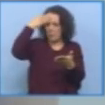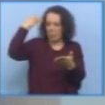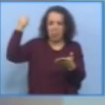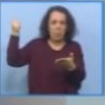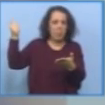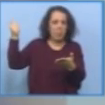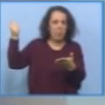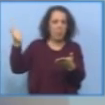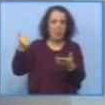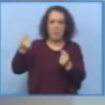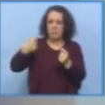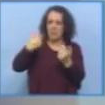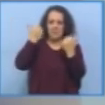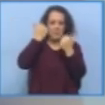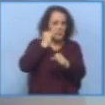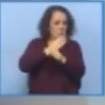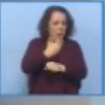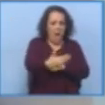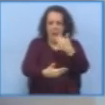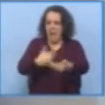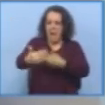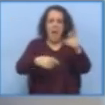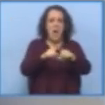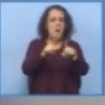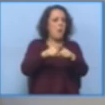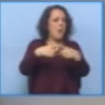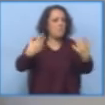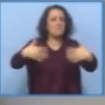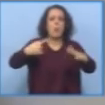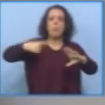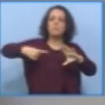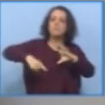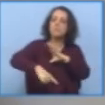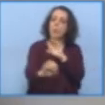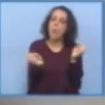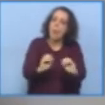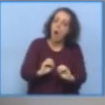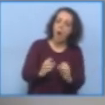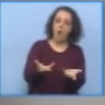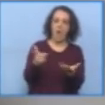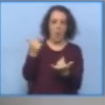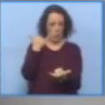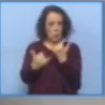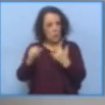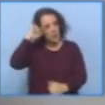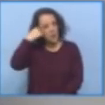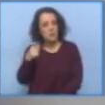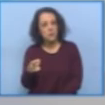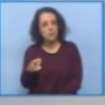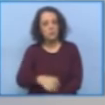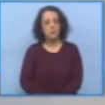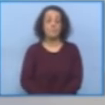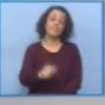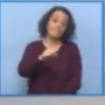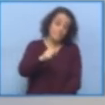está a receber mais informação e tudo fica muito pela rama e isso pode... É um risco, digamos assim. É um risco. Eu penso, e